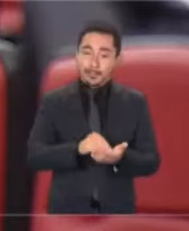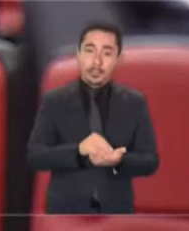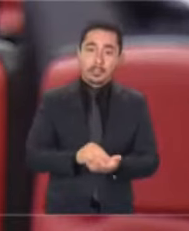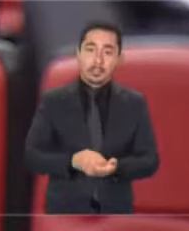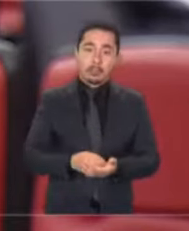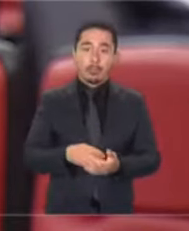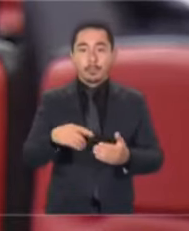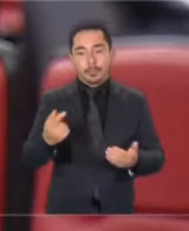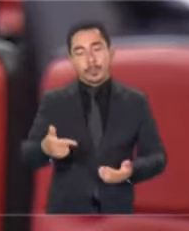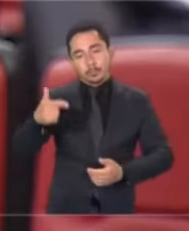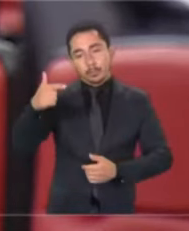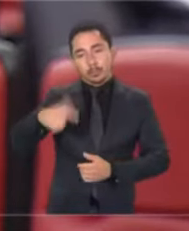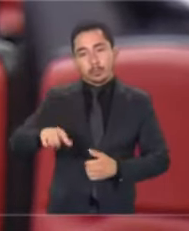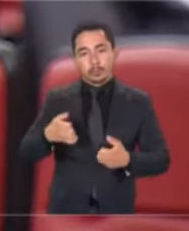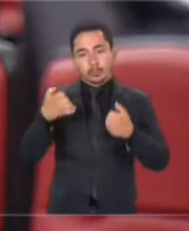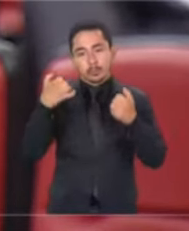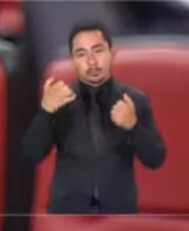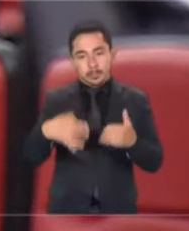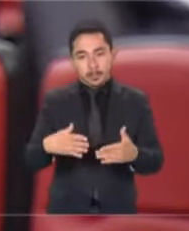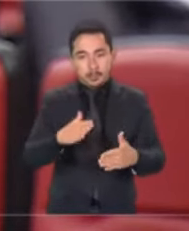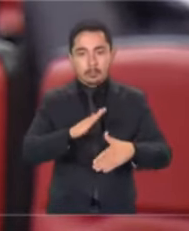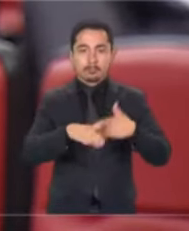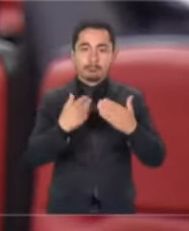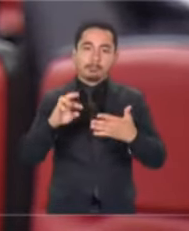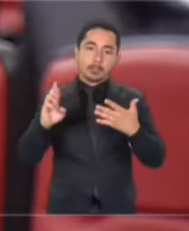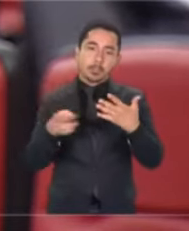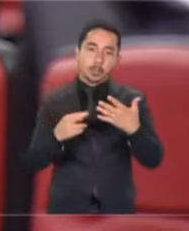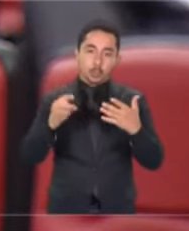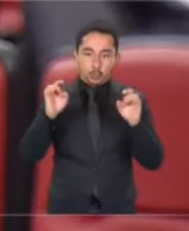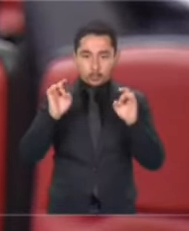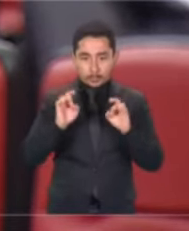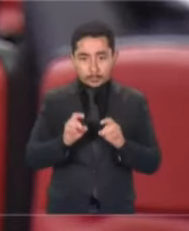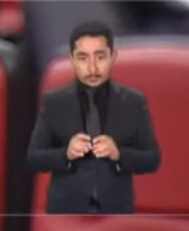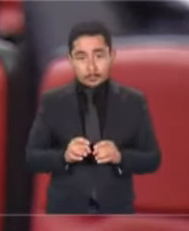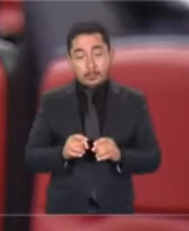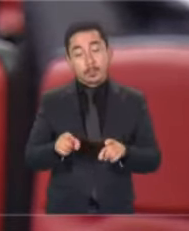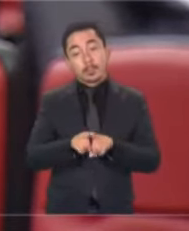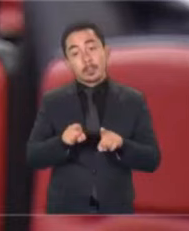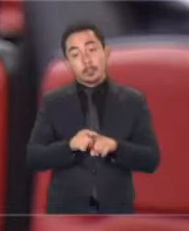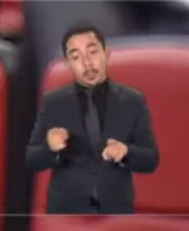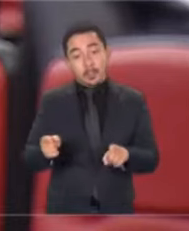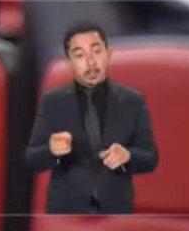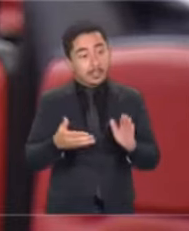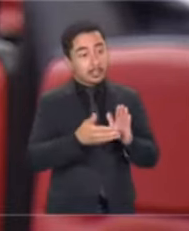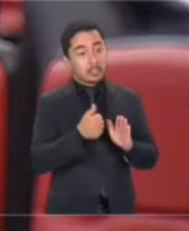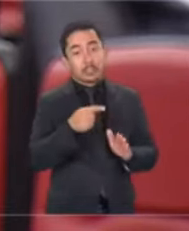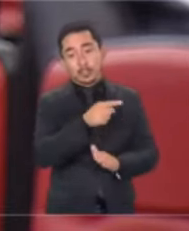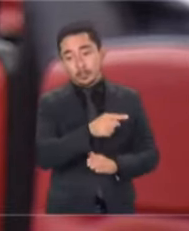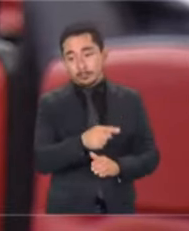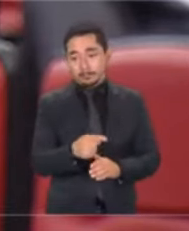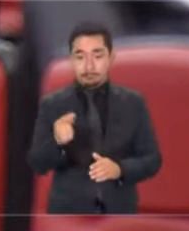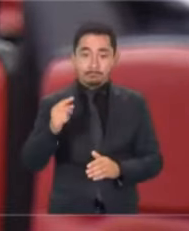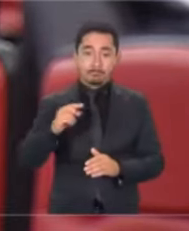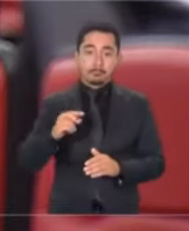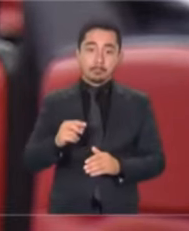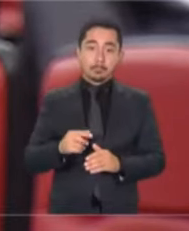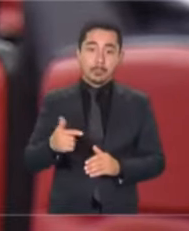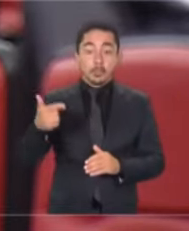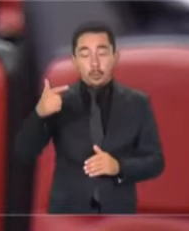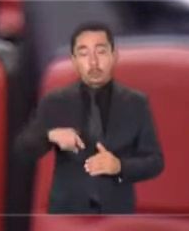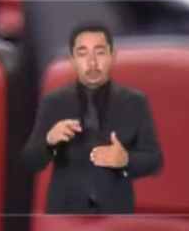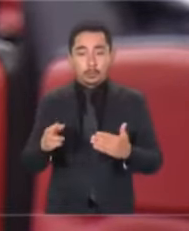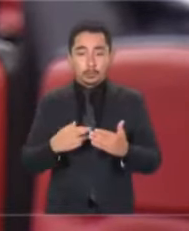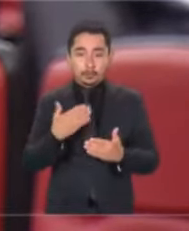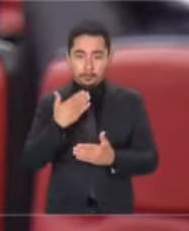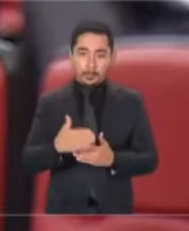vez, manifestamos pela procedência desse recurso, cassação do acórdão recorrido e manutenção da sentença de primeiro grau no sentido de improcedência da